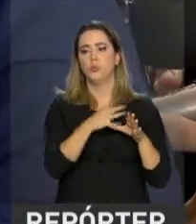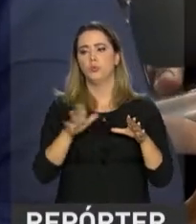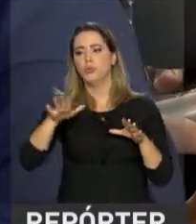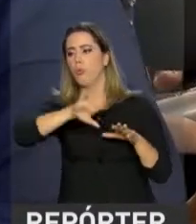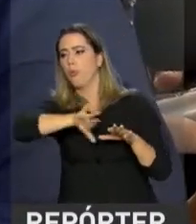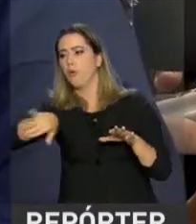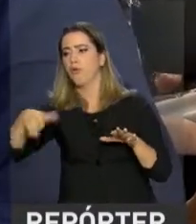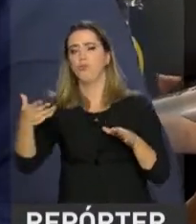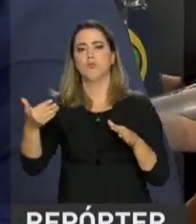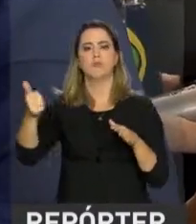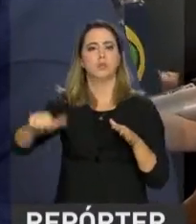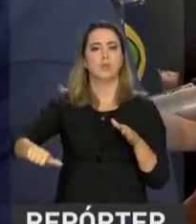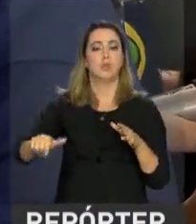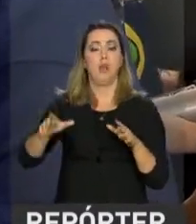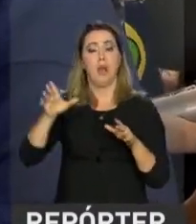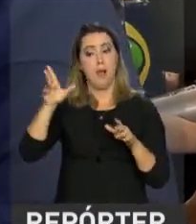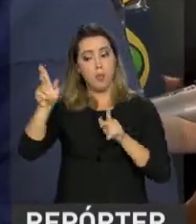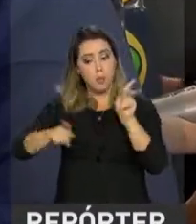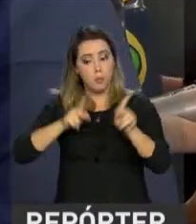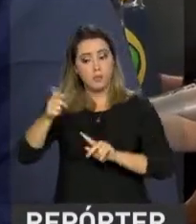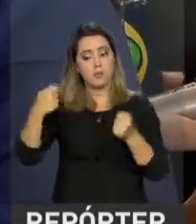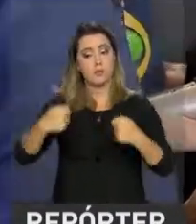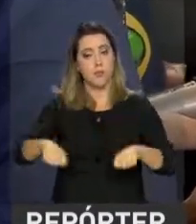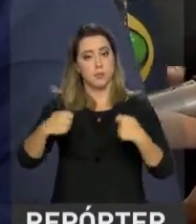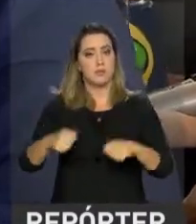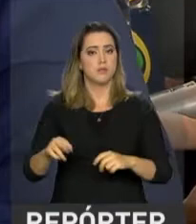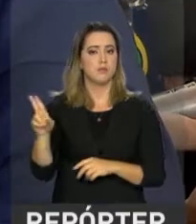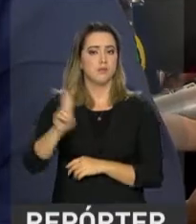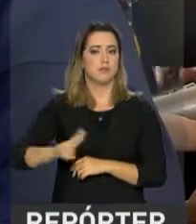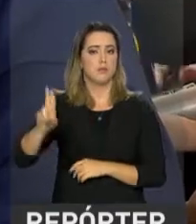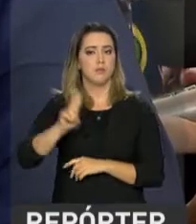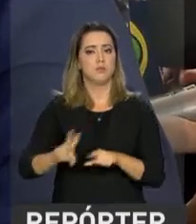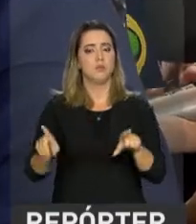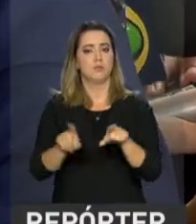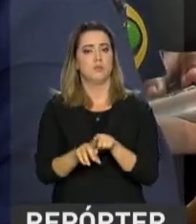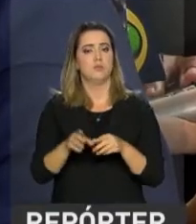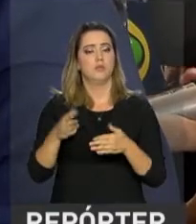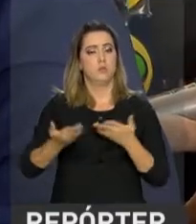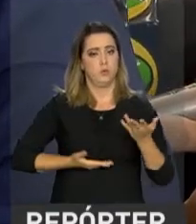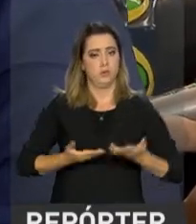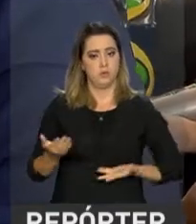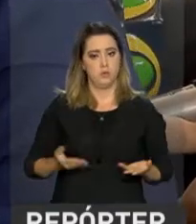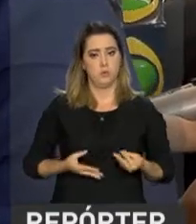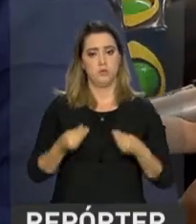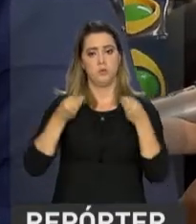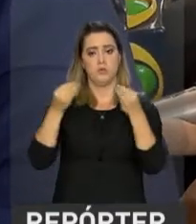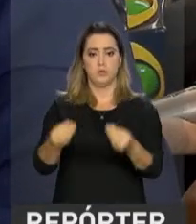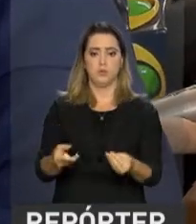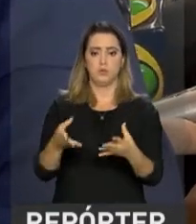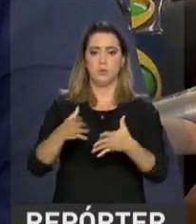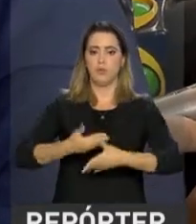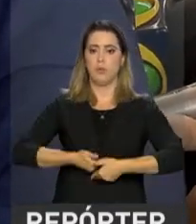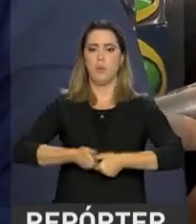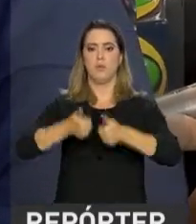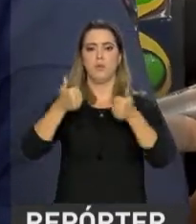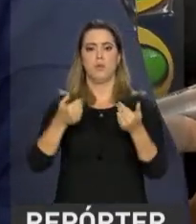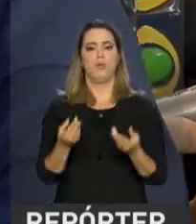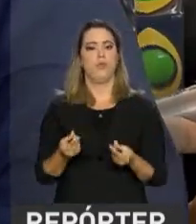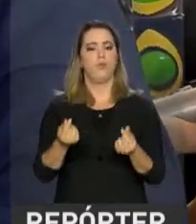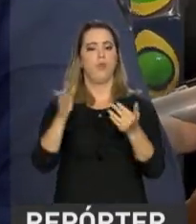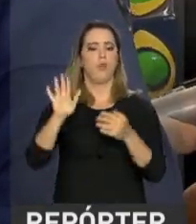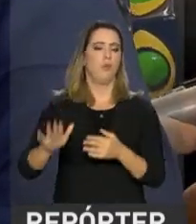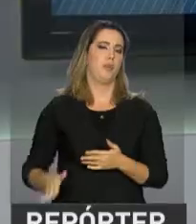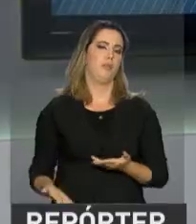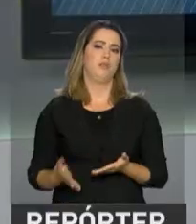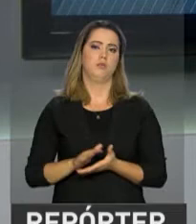prejudicam o usuário o importante é que a população possa usar o serviço que lhe deu o benefício possível pelo